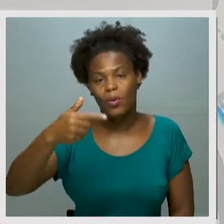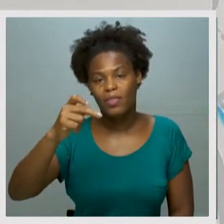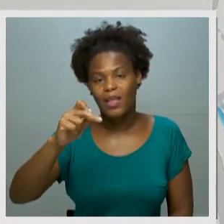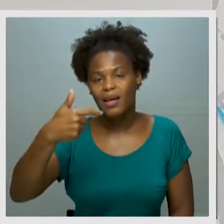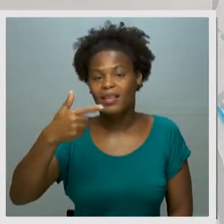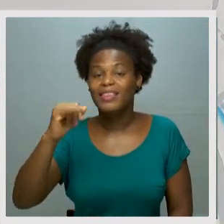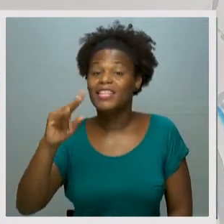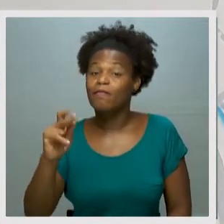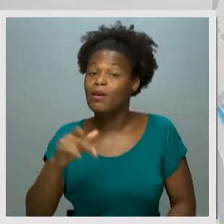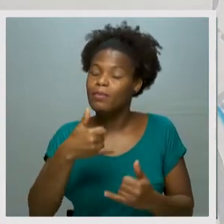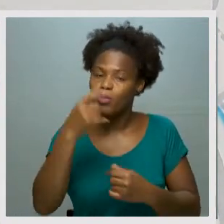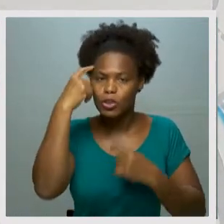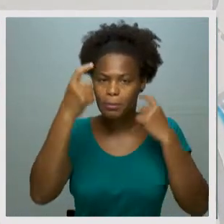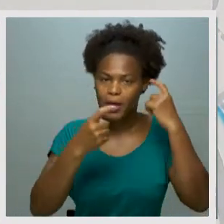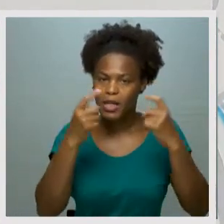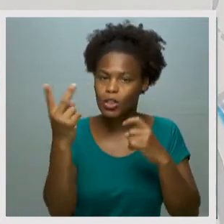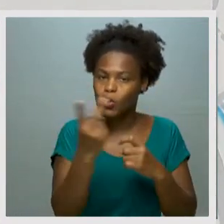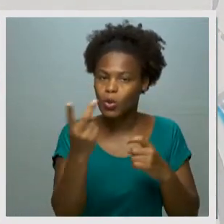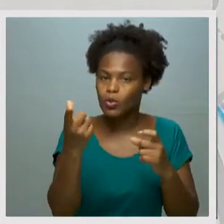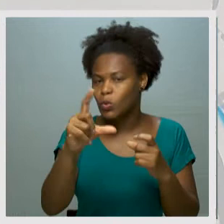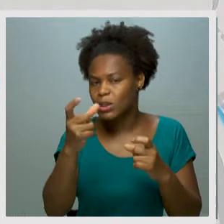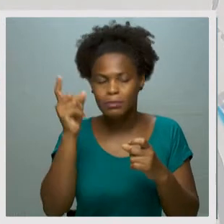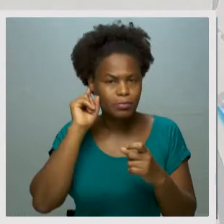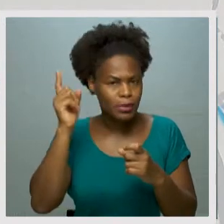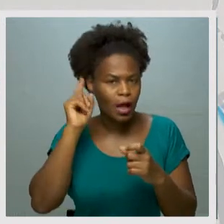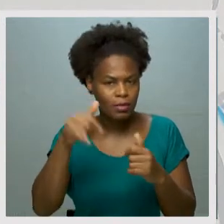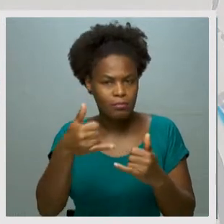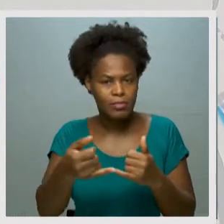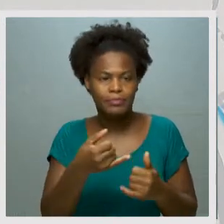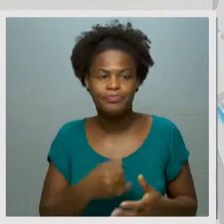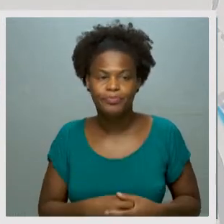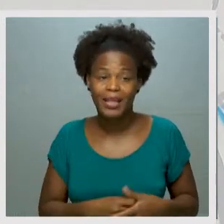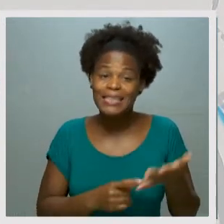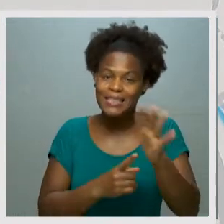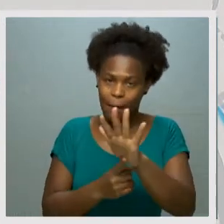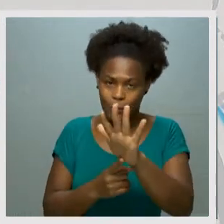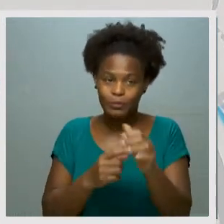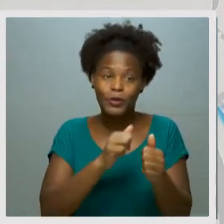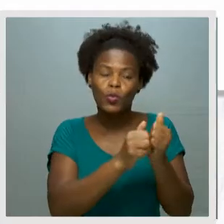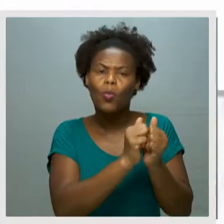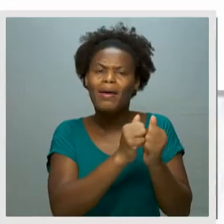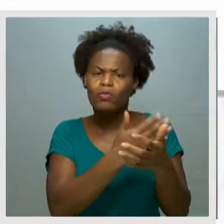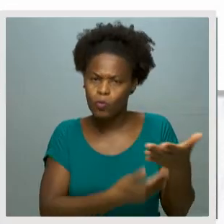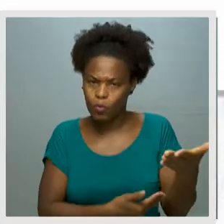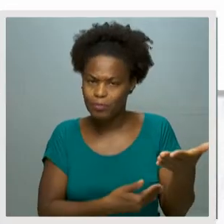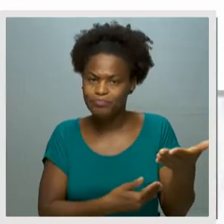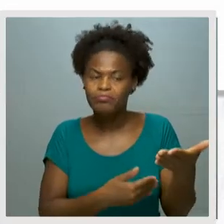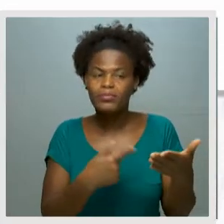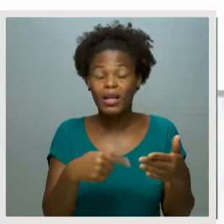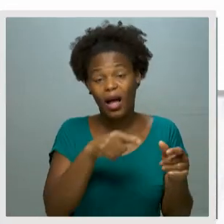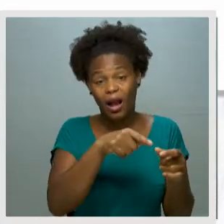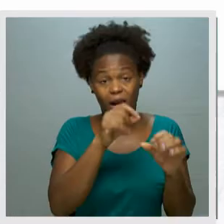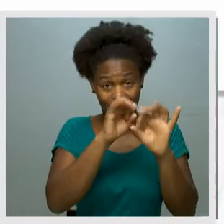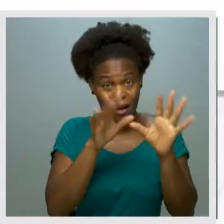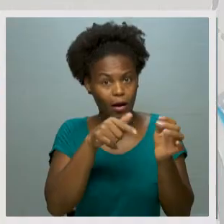sobre isso, sobre esses dois conceitos fundamentais. Temos alguns exemplos. Um documento, por exemplo. Claro que